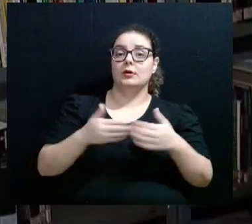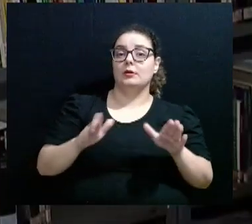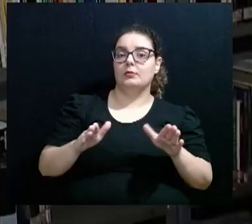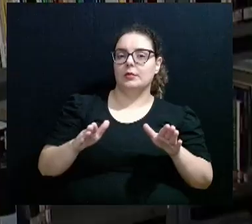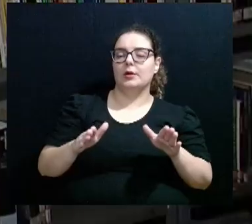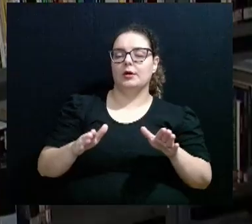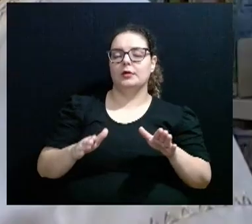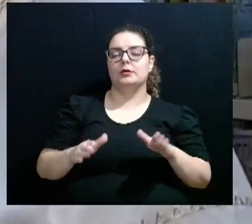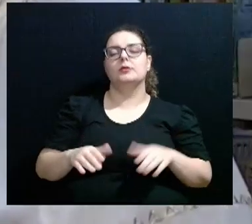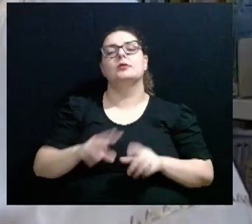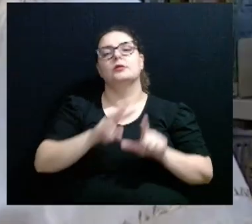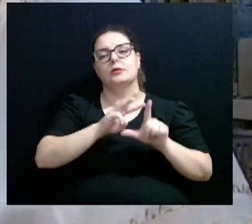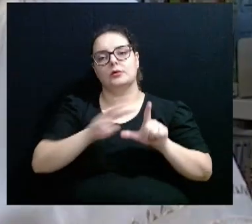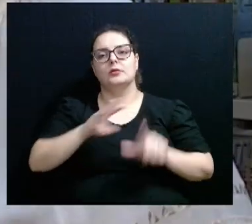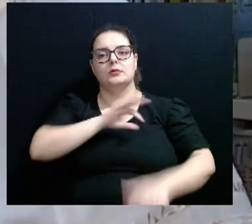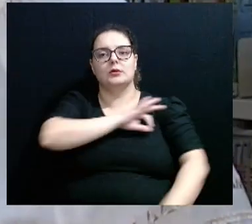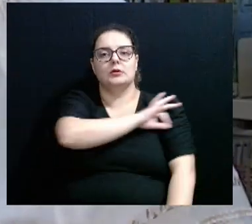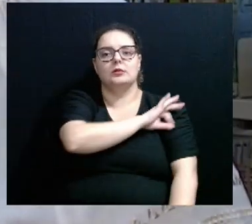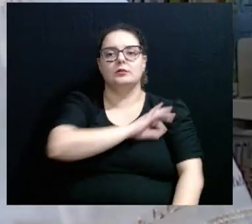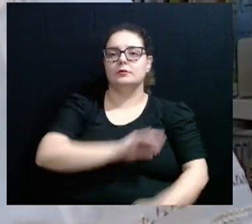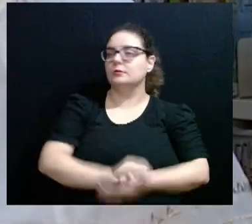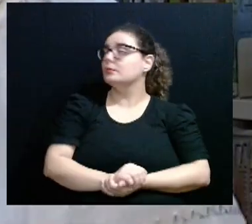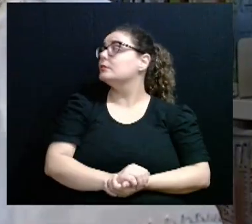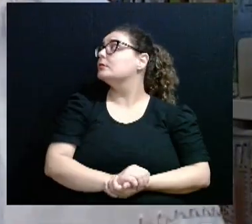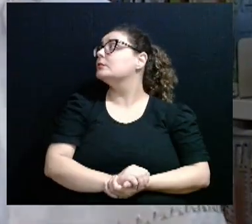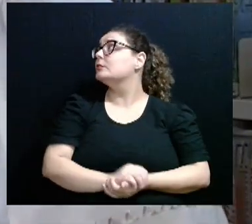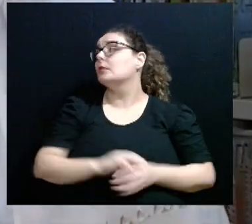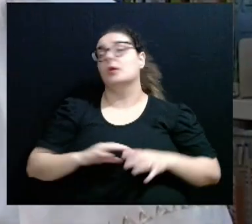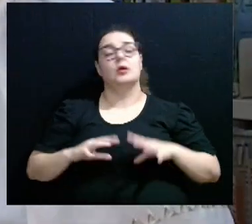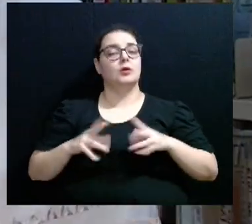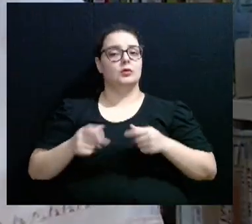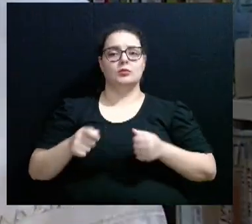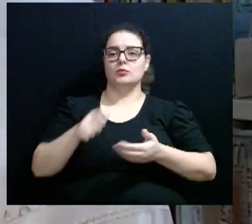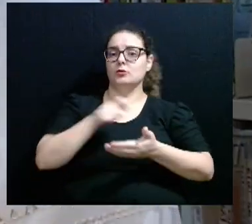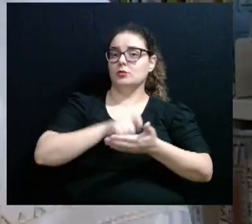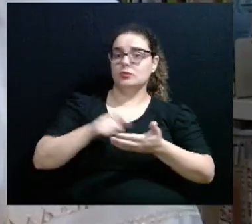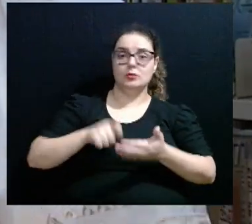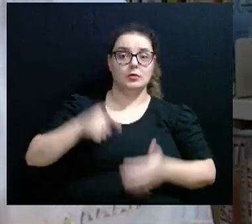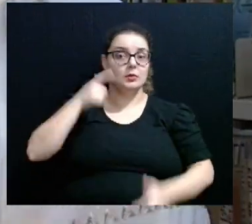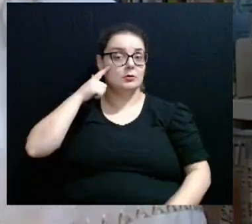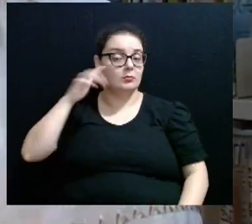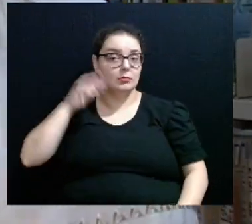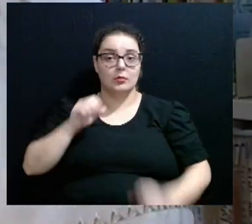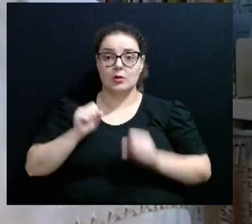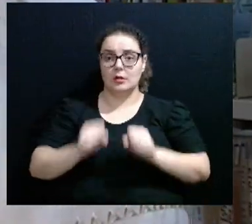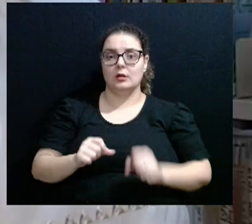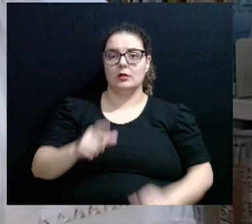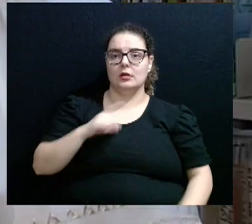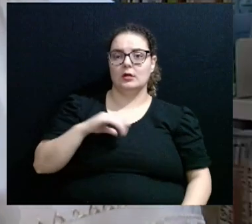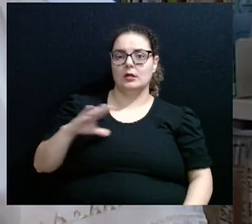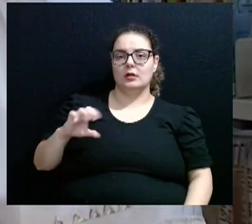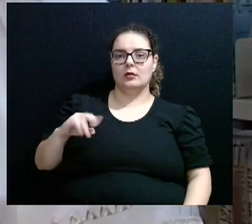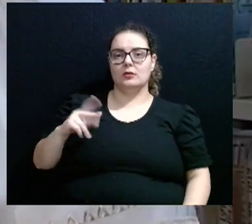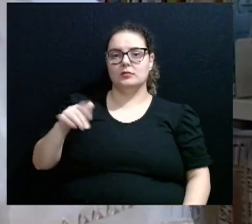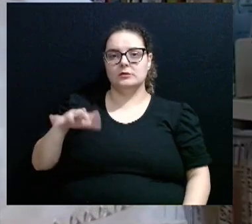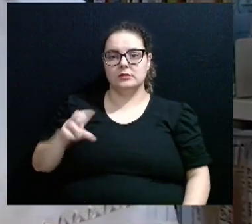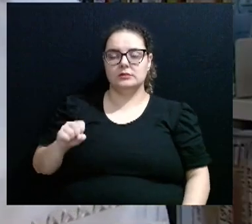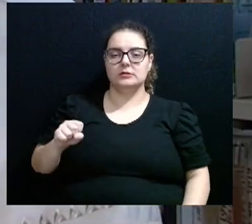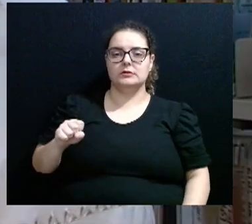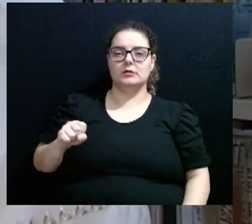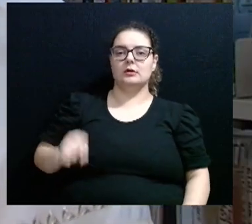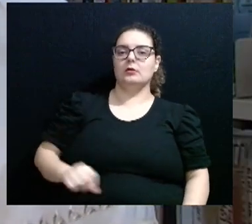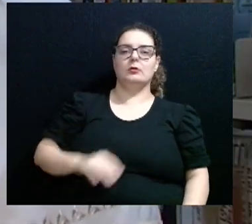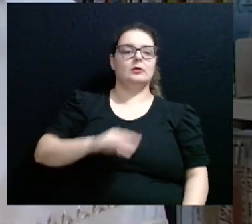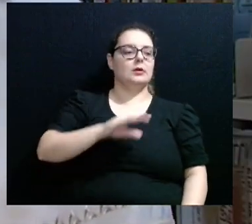no site da Prefeitura. Você tem todos os autores que você puder imaginar. A gente tem Conceição Evaristo,